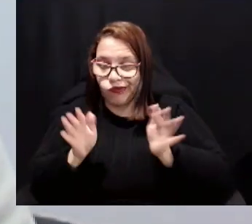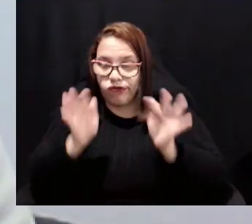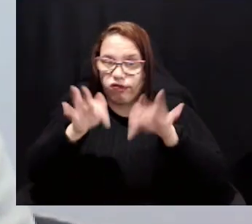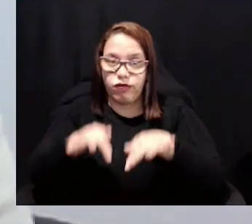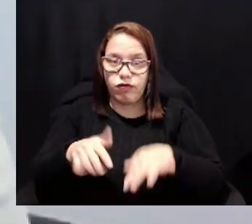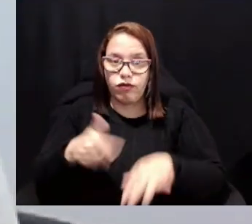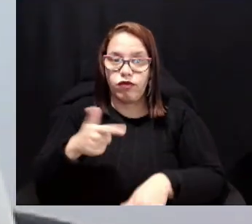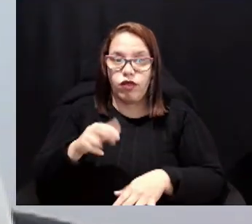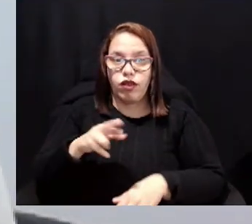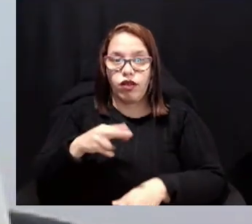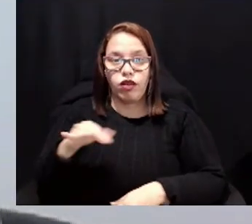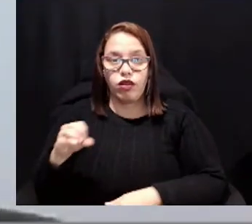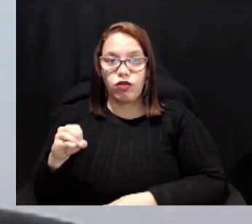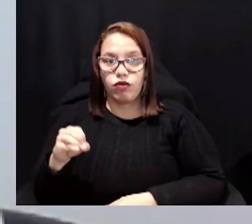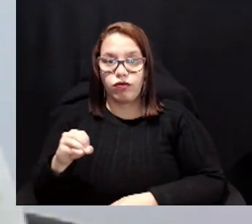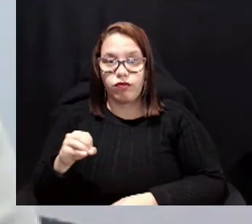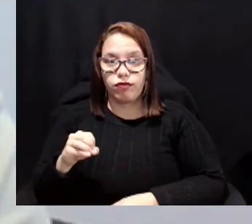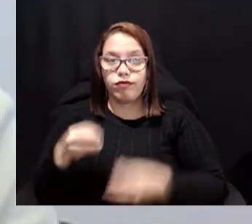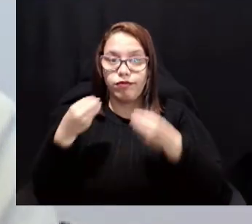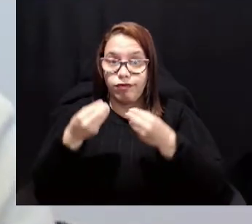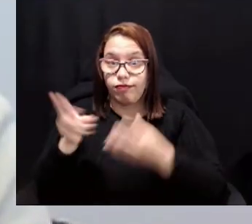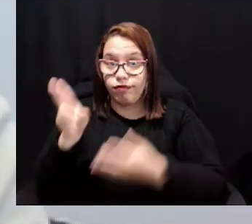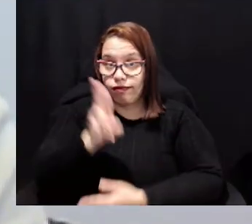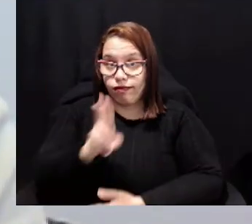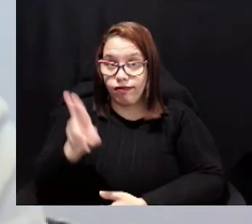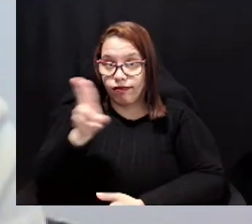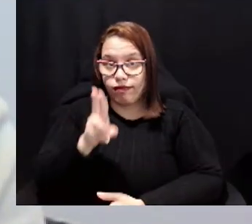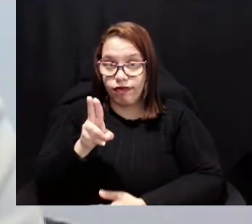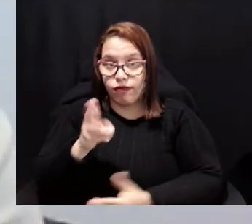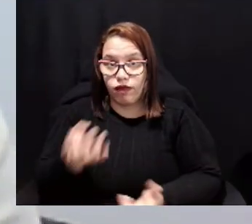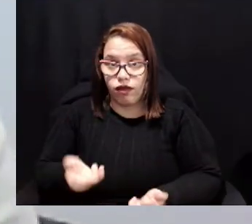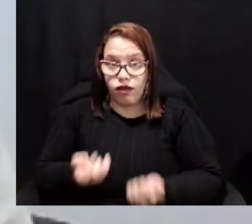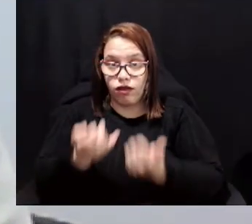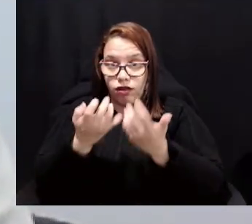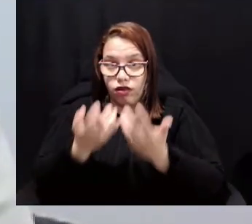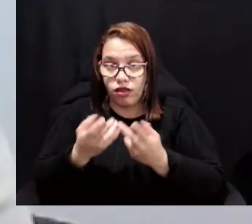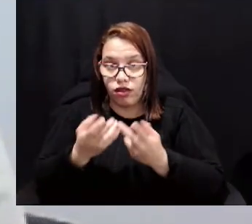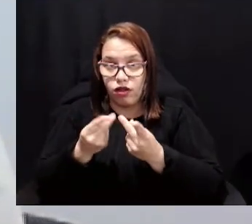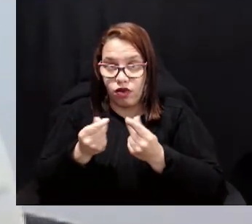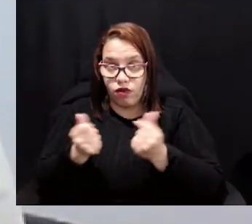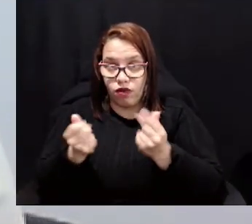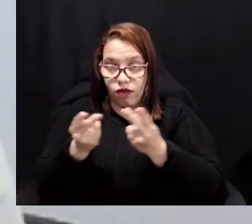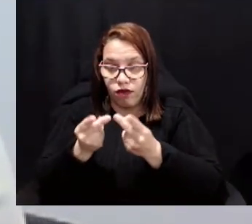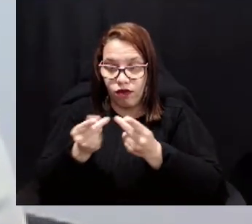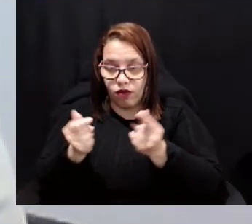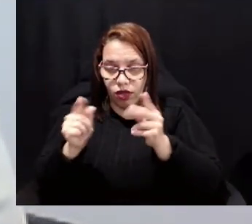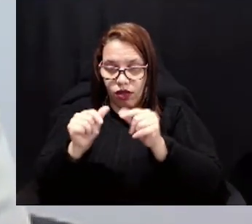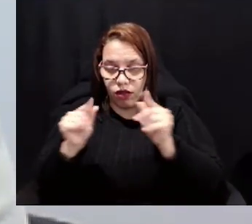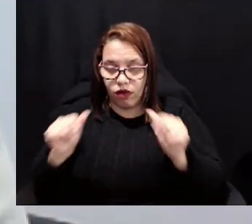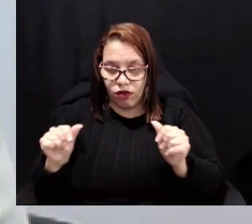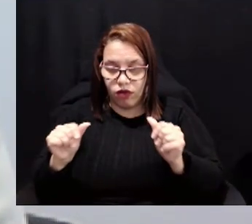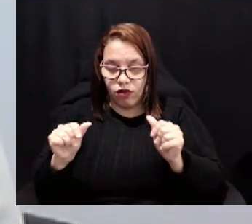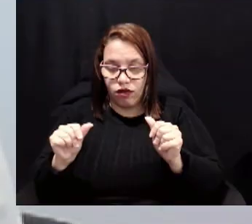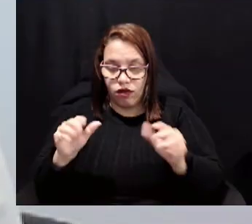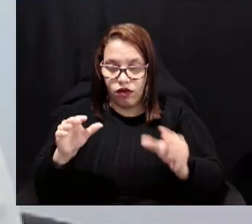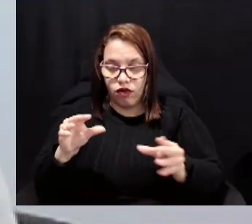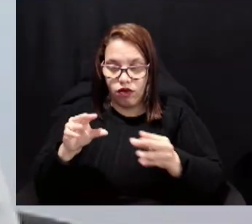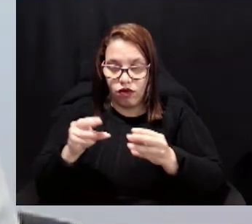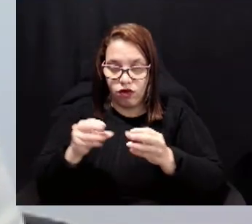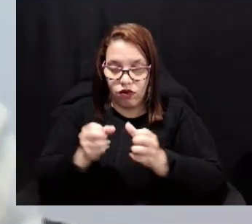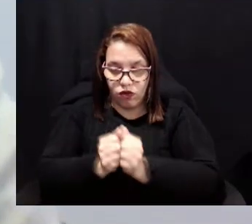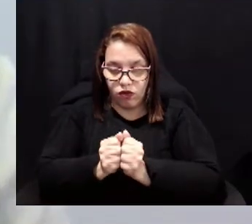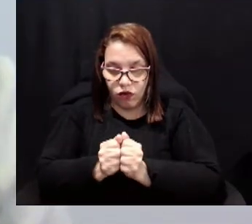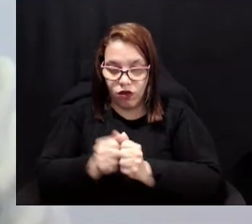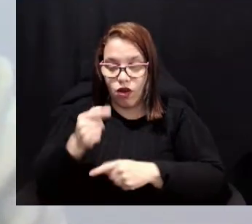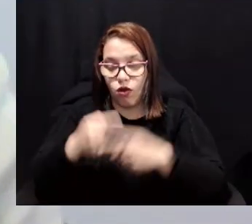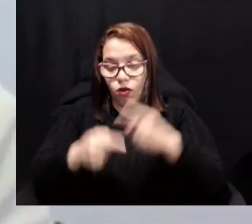que no final dele não se gera resíduo, né? Então, como ele é utilizado para queima, o pó que se resta, né, ele é